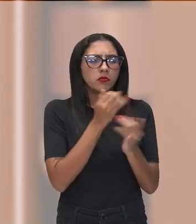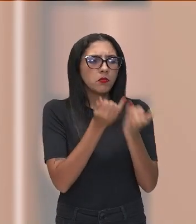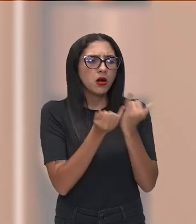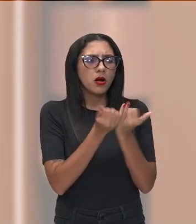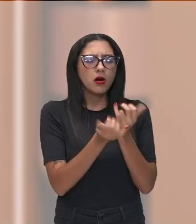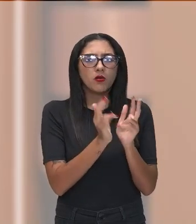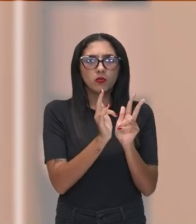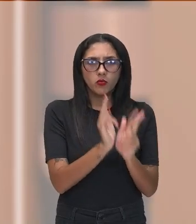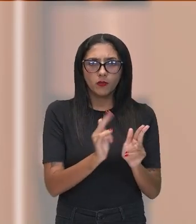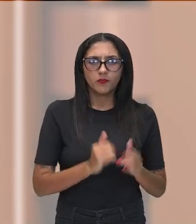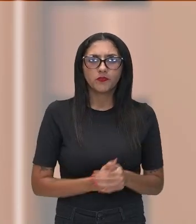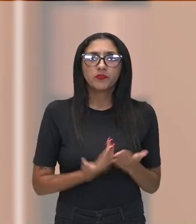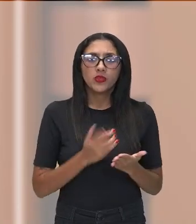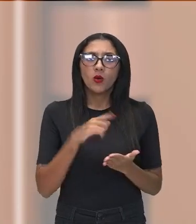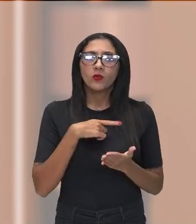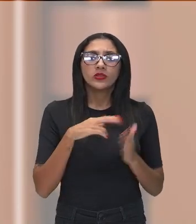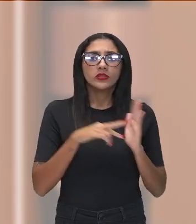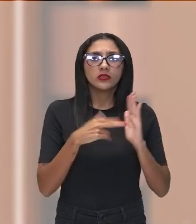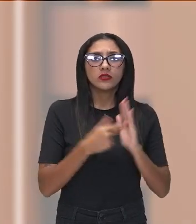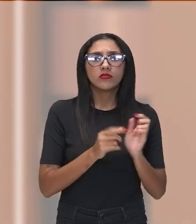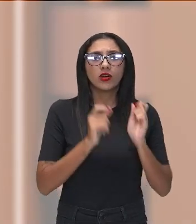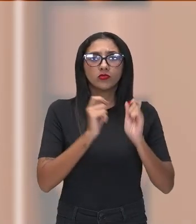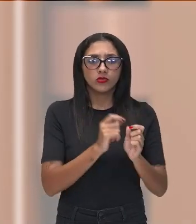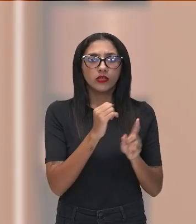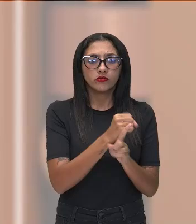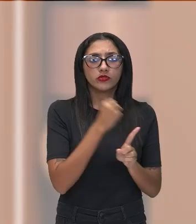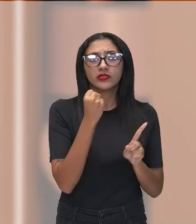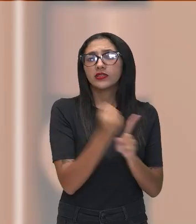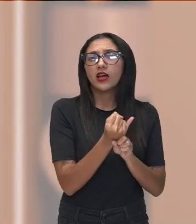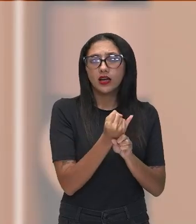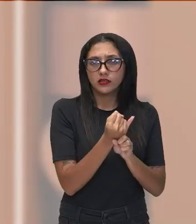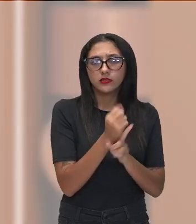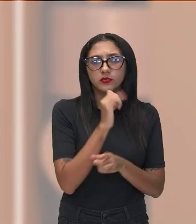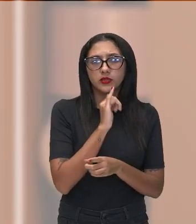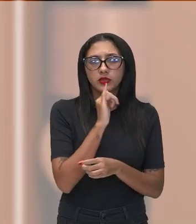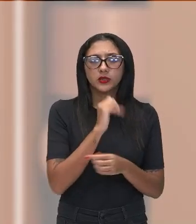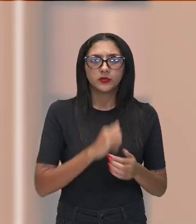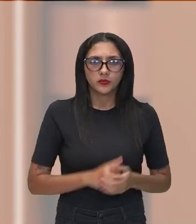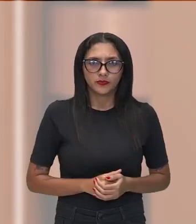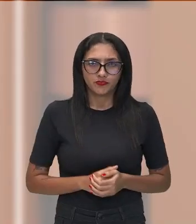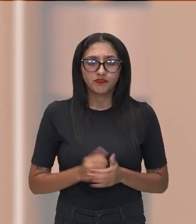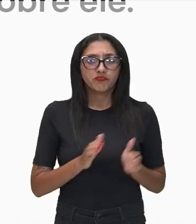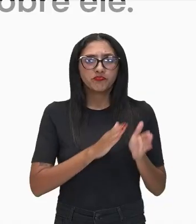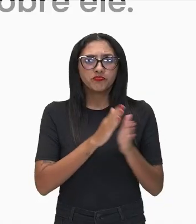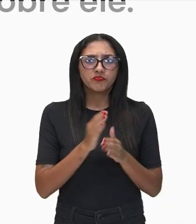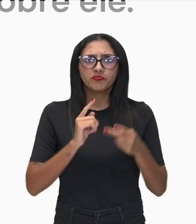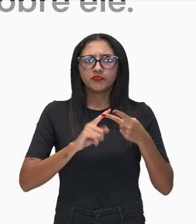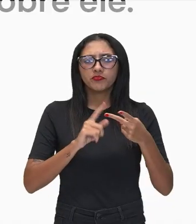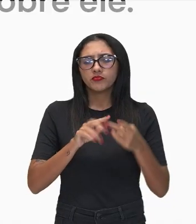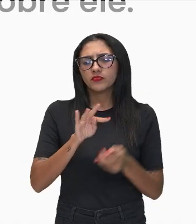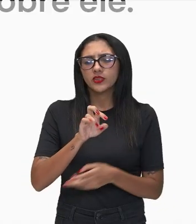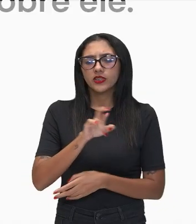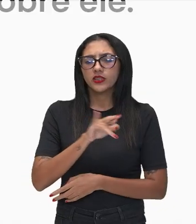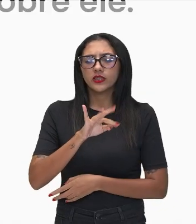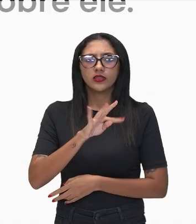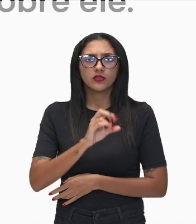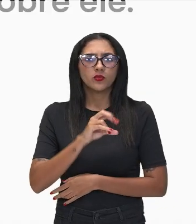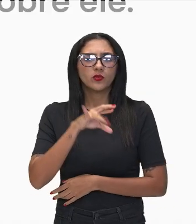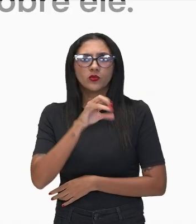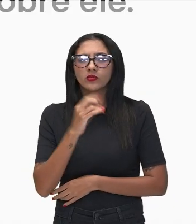isso constitui uma nação. Então, o que é um território? O território, ele